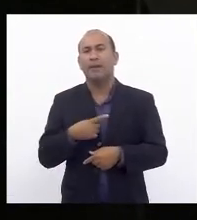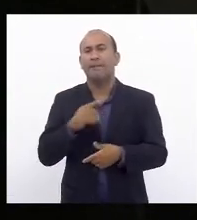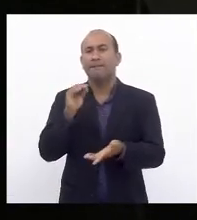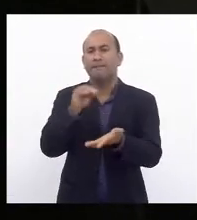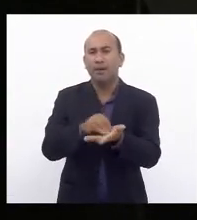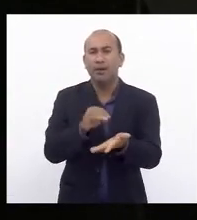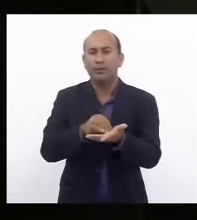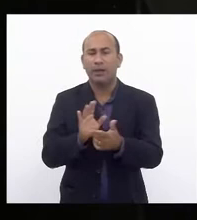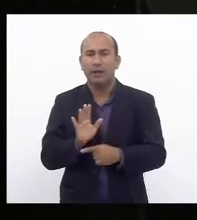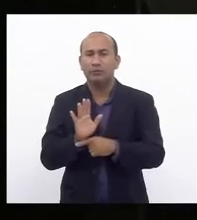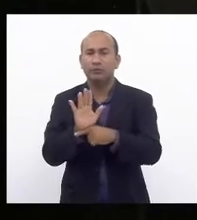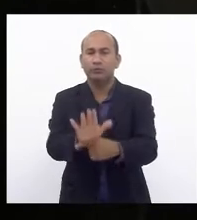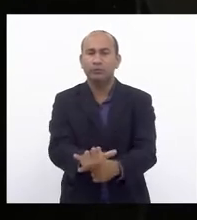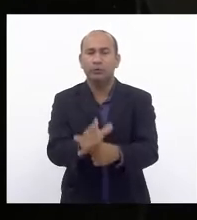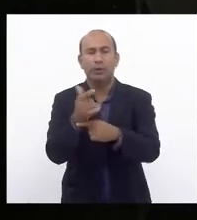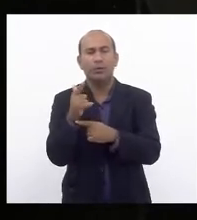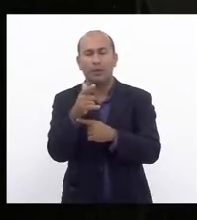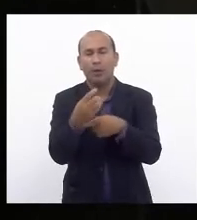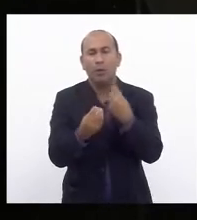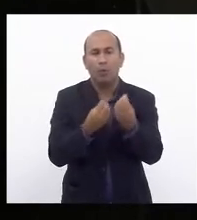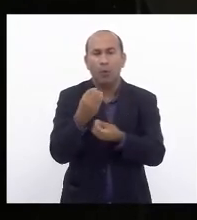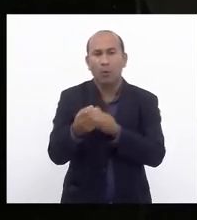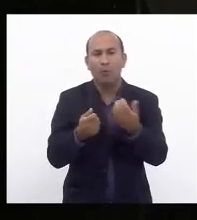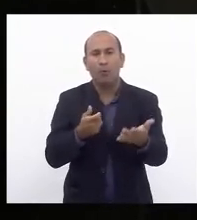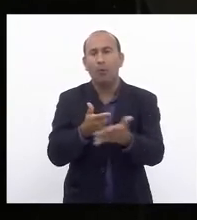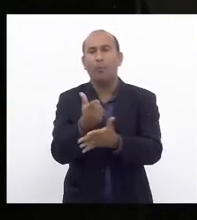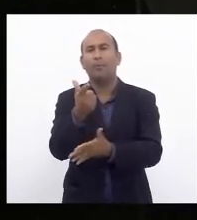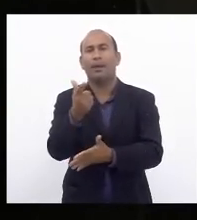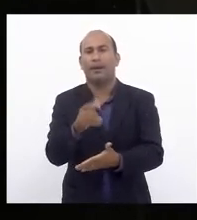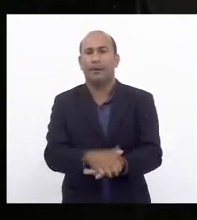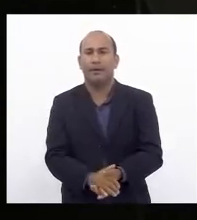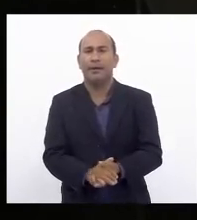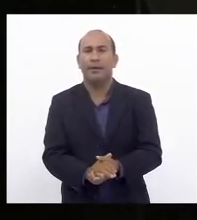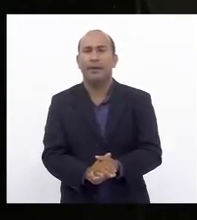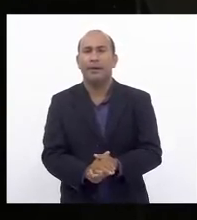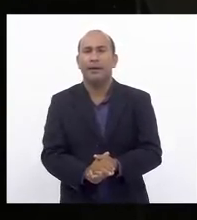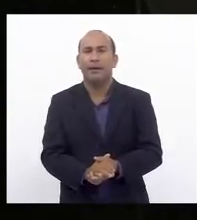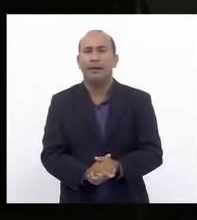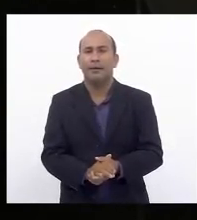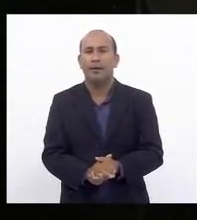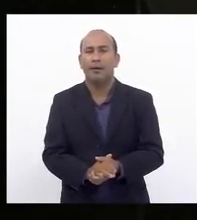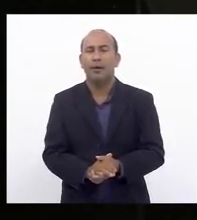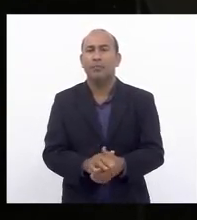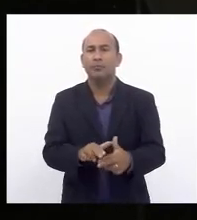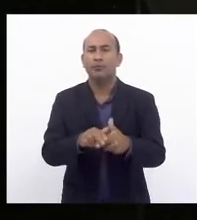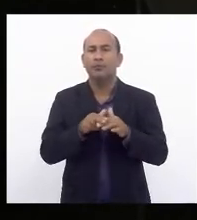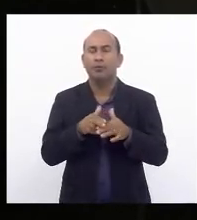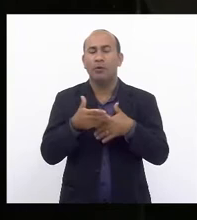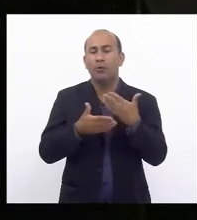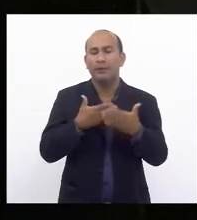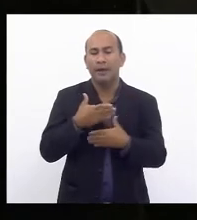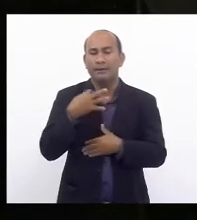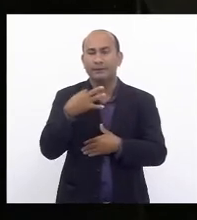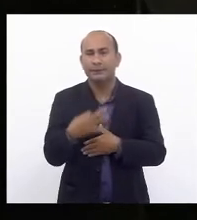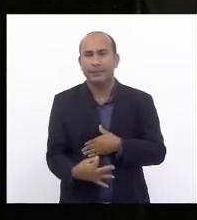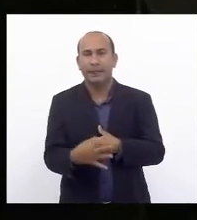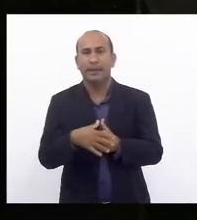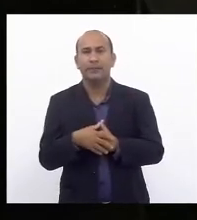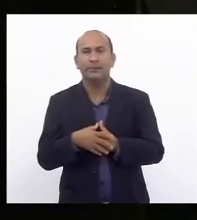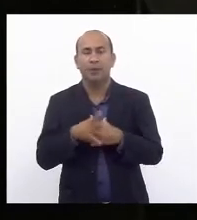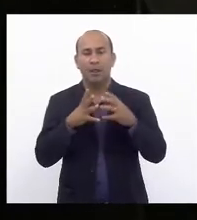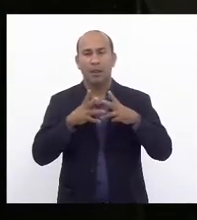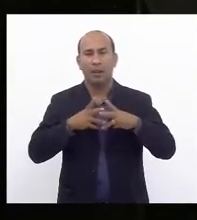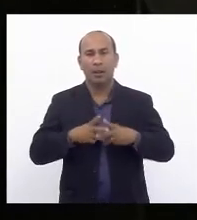indignidade, que não tem condições, não tem meios materiais de cuidar de forma adequada, de forma